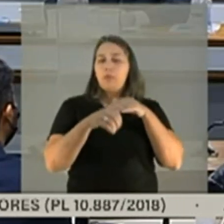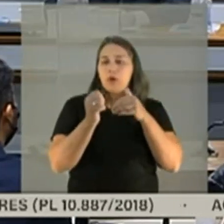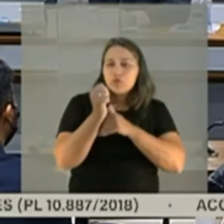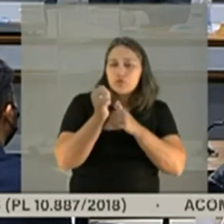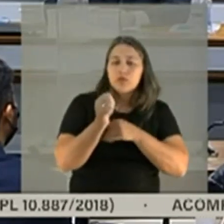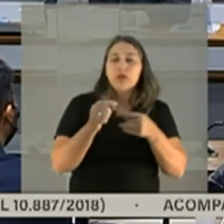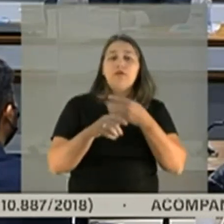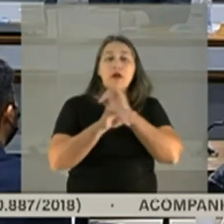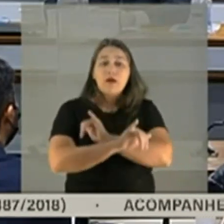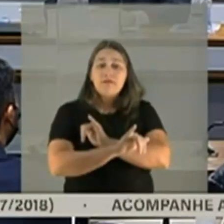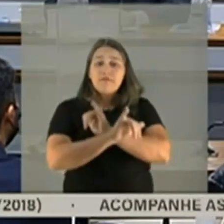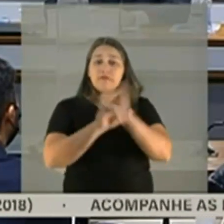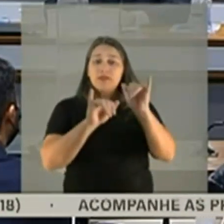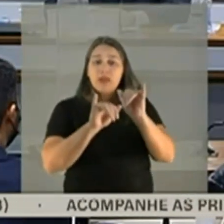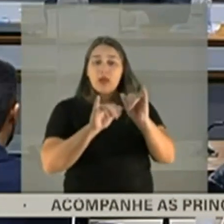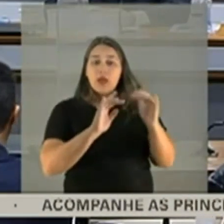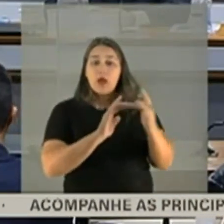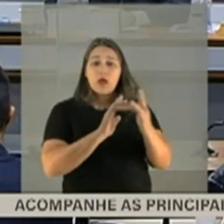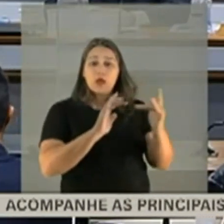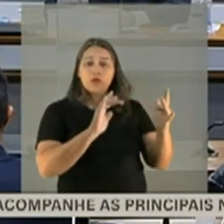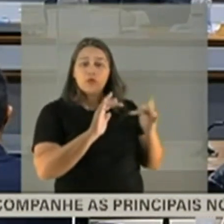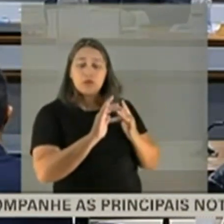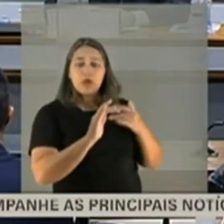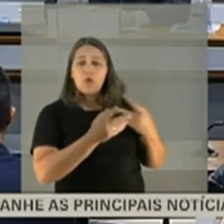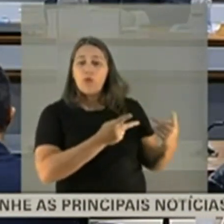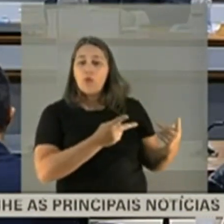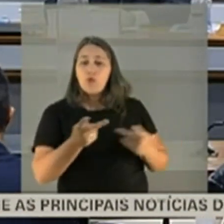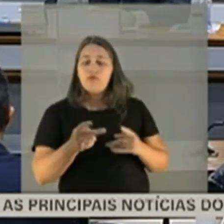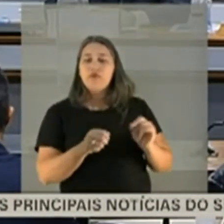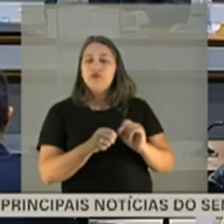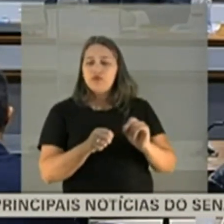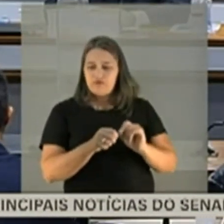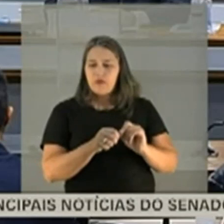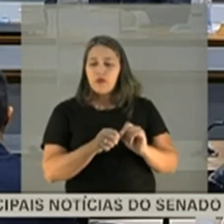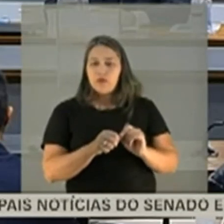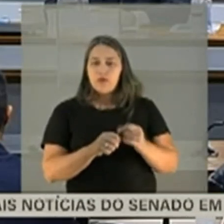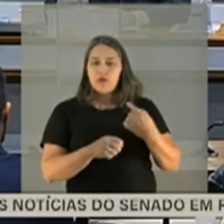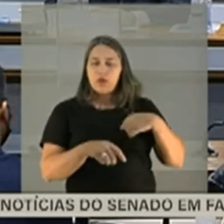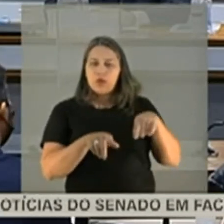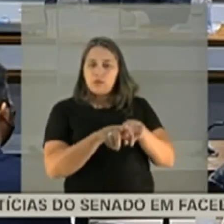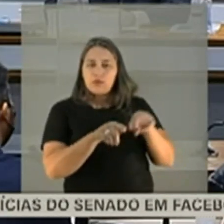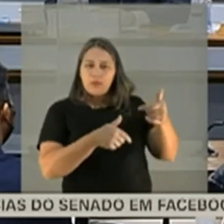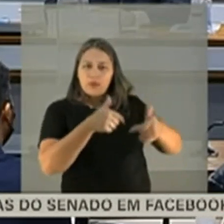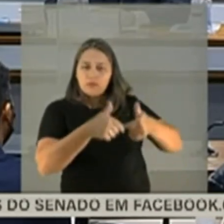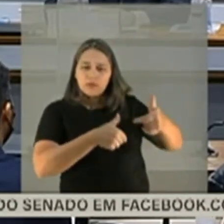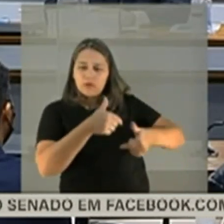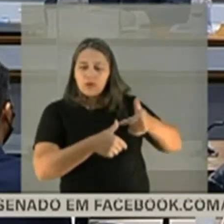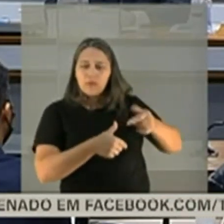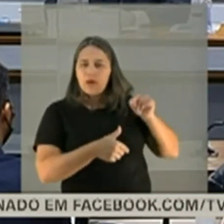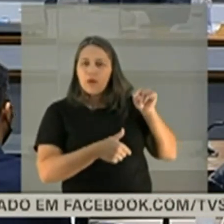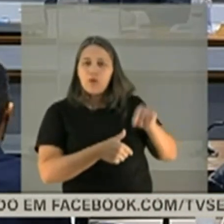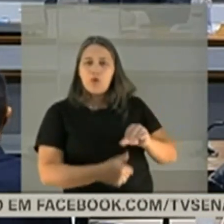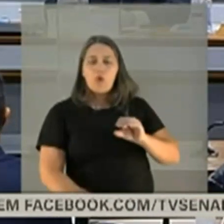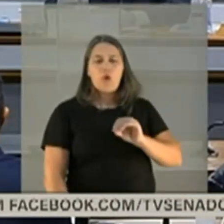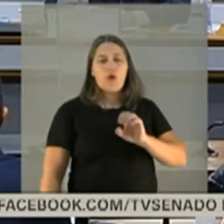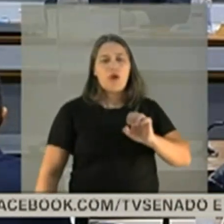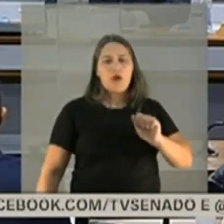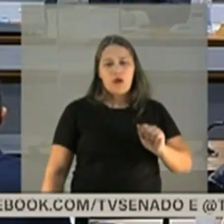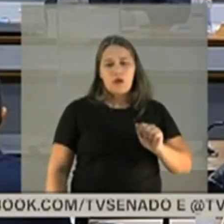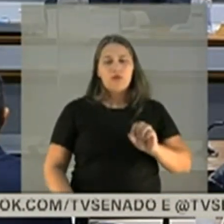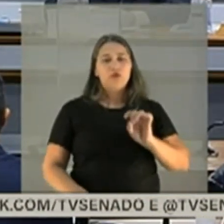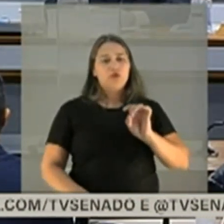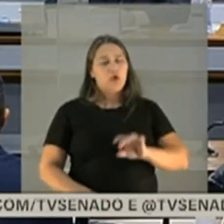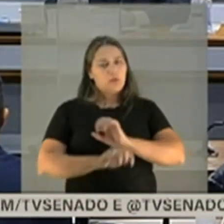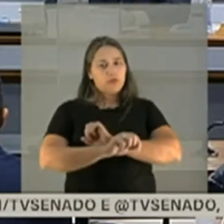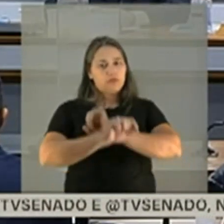redes sociais o convite feito pela Secretaria da OEA e a minha condição de expert ad honorem da OEA. Então, só para deixar claro